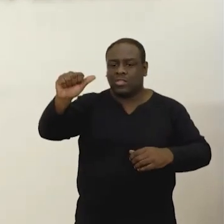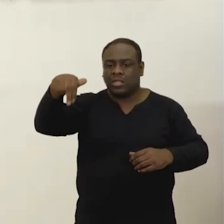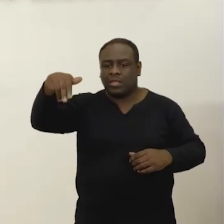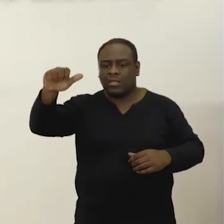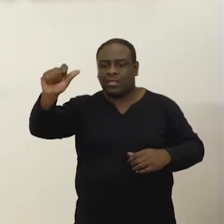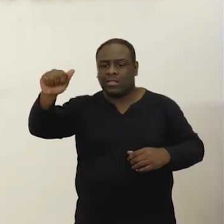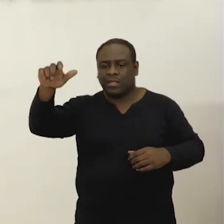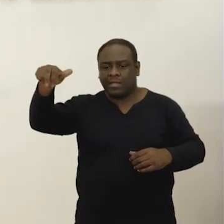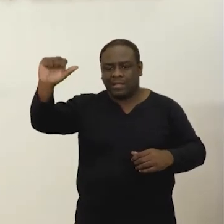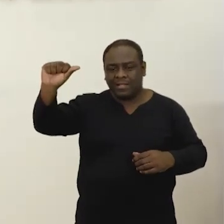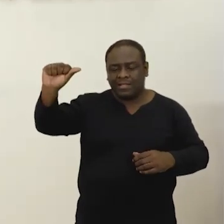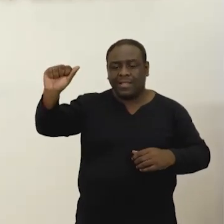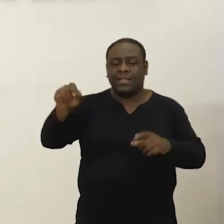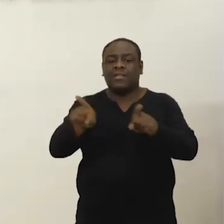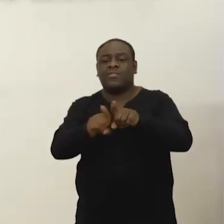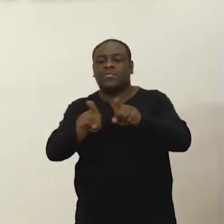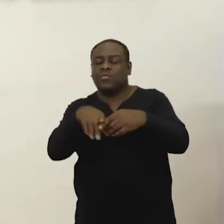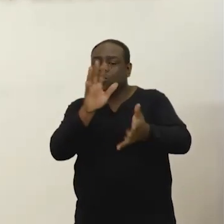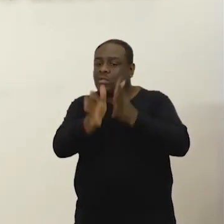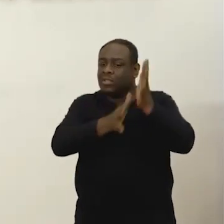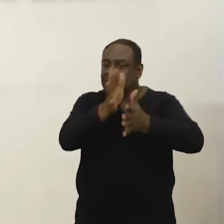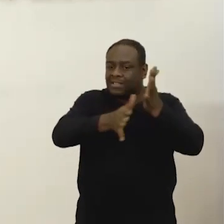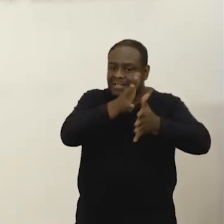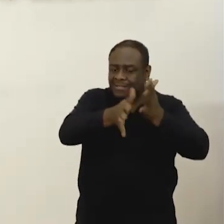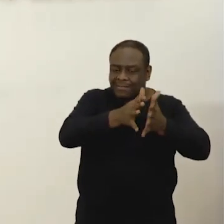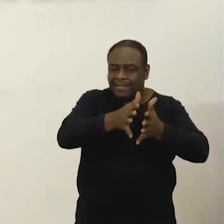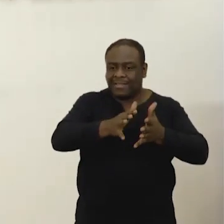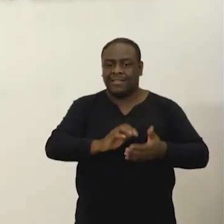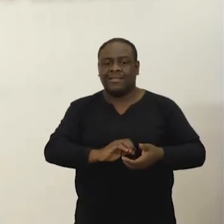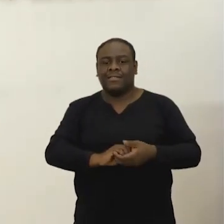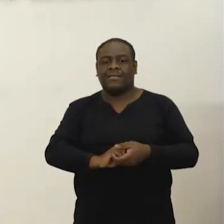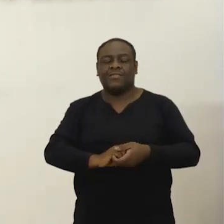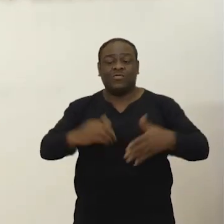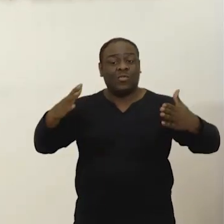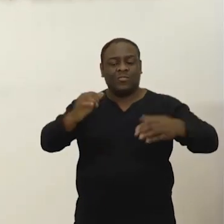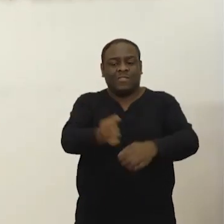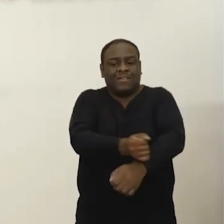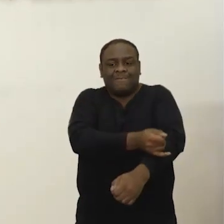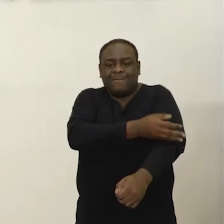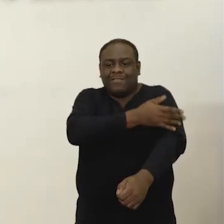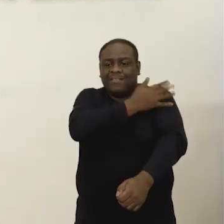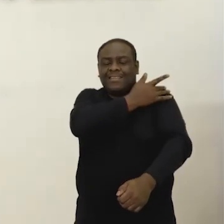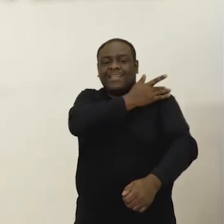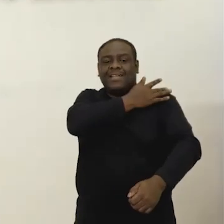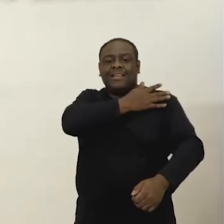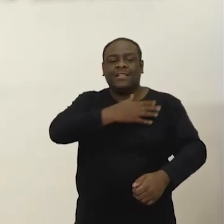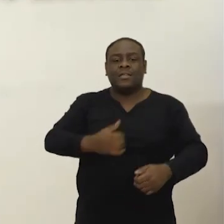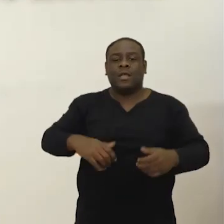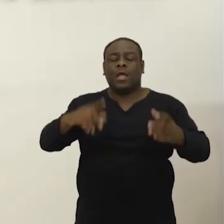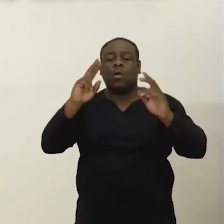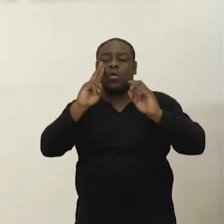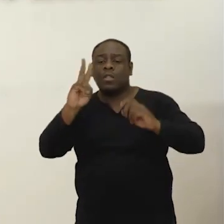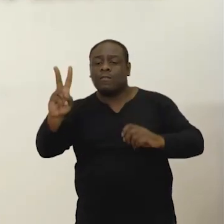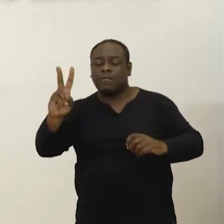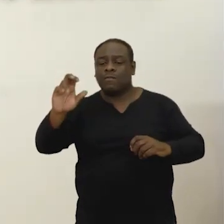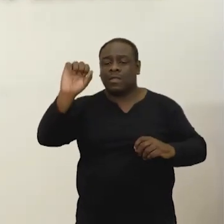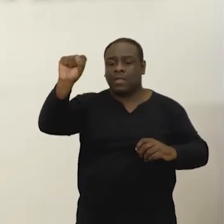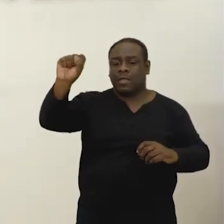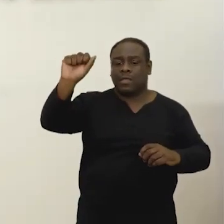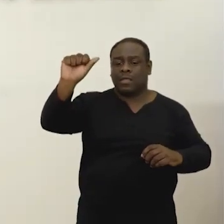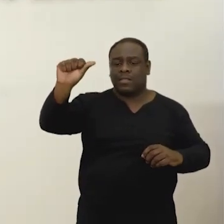arrasou, hein? Arrasou aqui no Libras. Olha, estou emocionada com tudo que estou ouvindo aqui. Vamos ver então a Sâmia